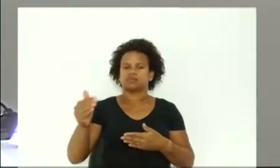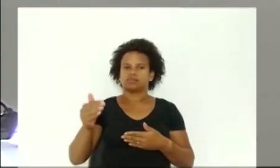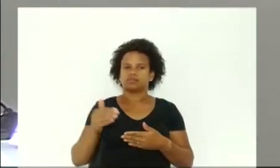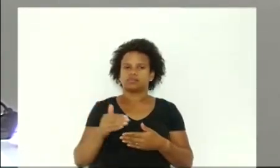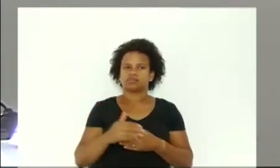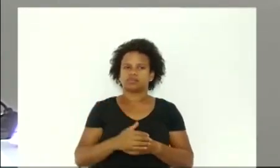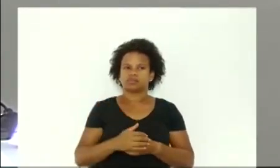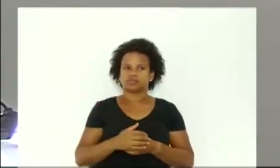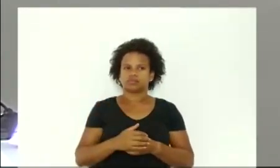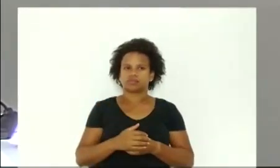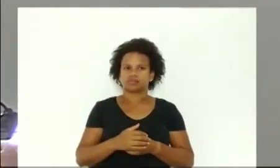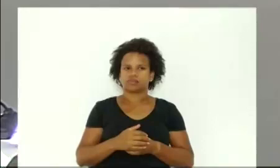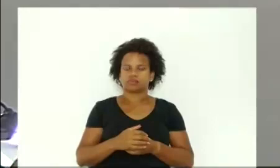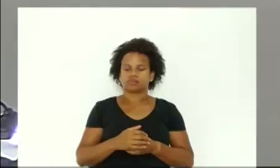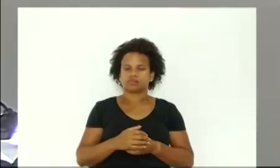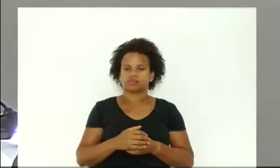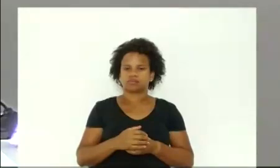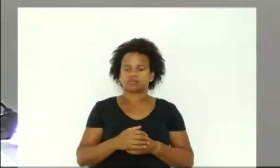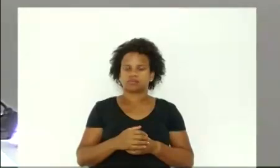colocar